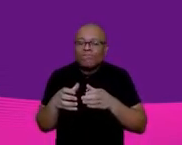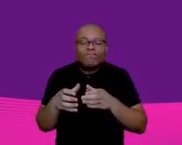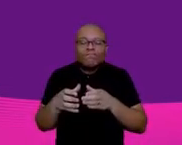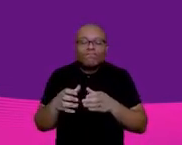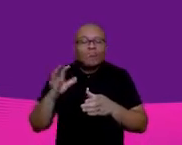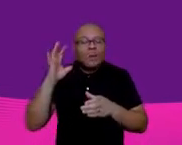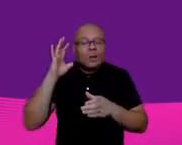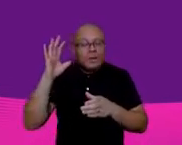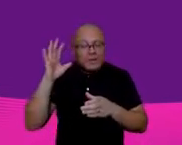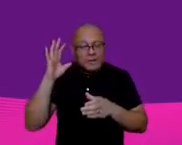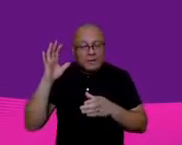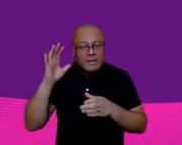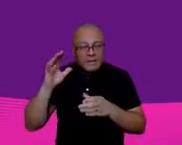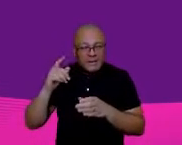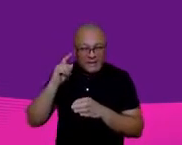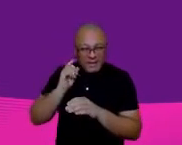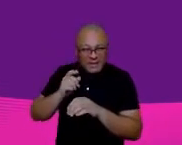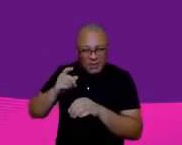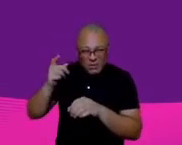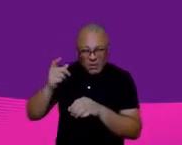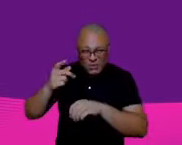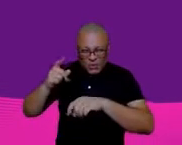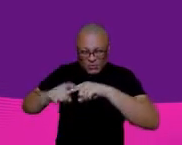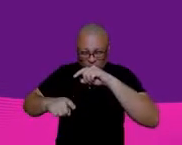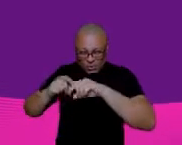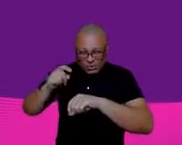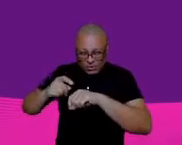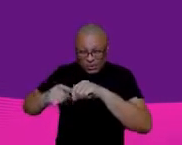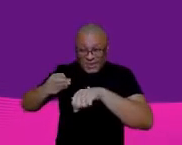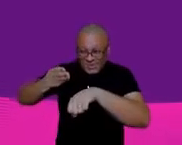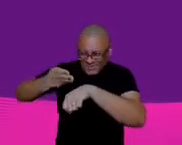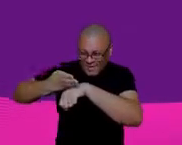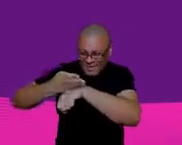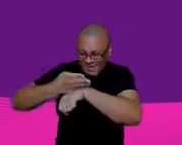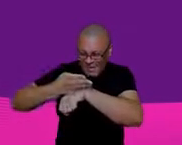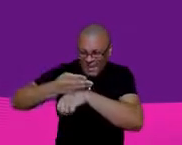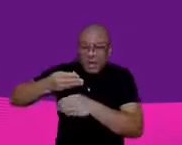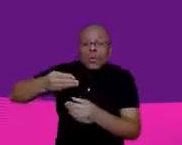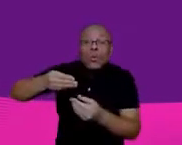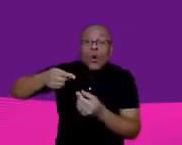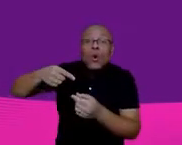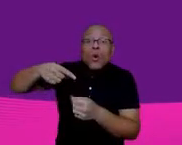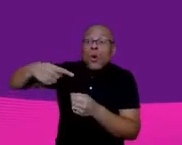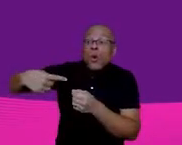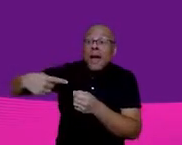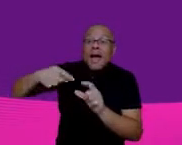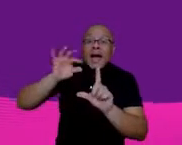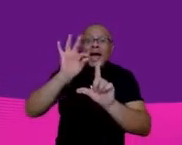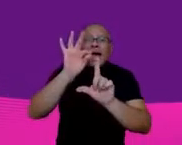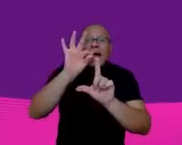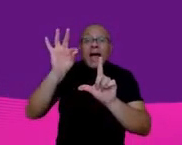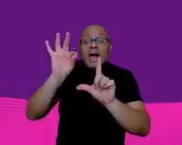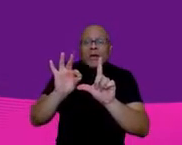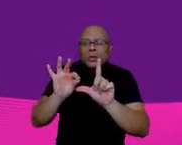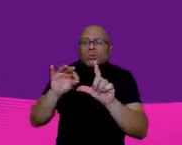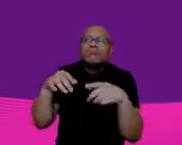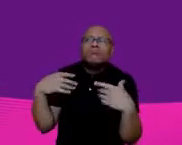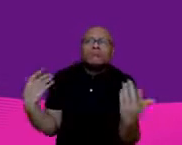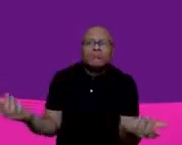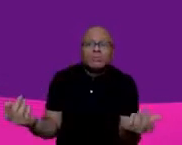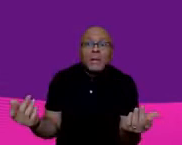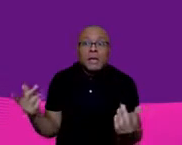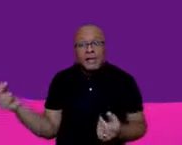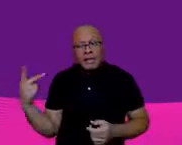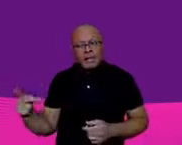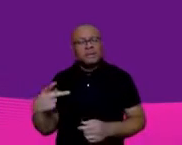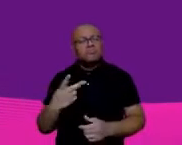estar lateral demais ou se tem inclinação demais. E, às vezes, o paciente pode estar bem, mas será que